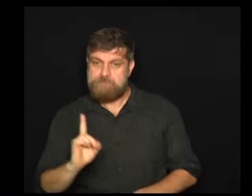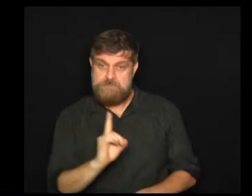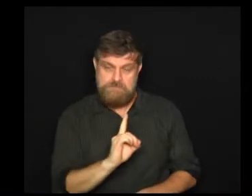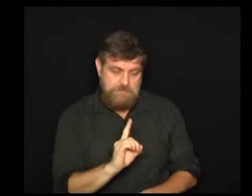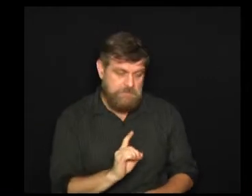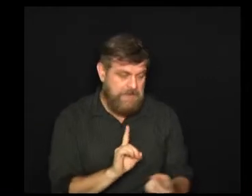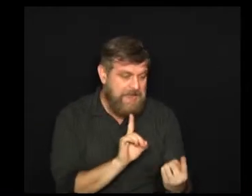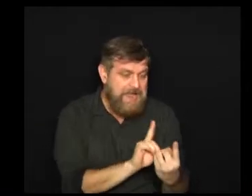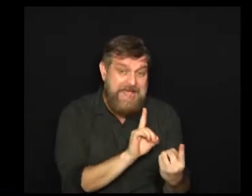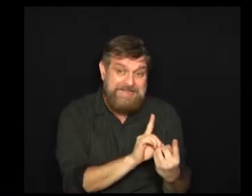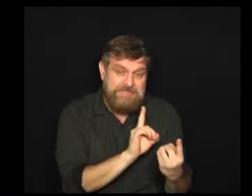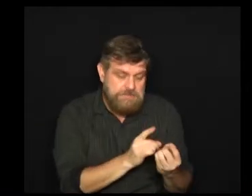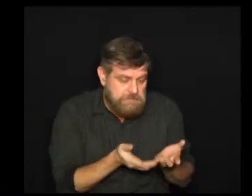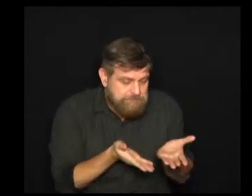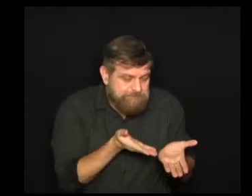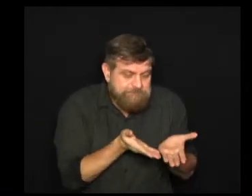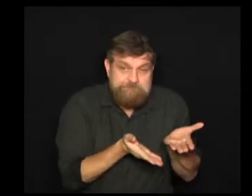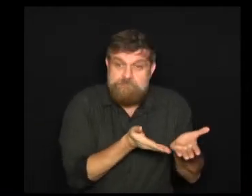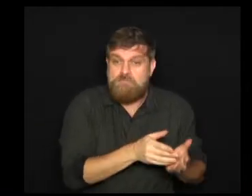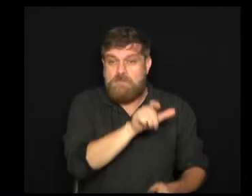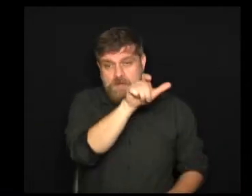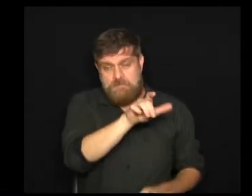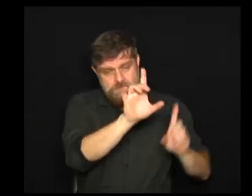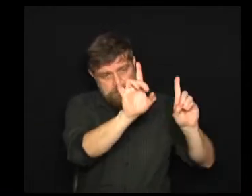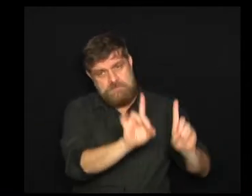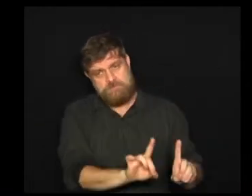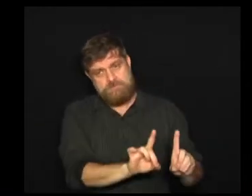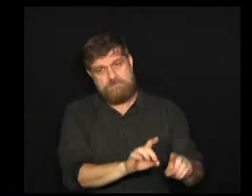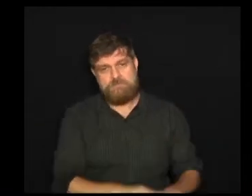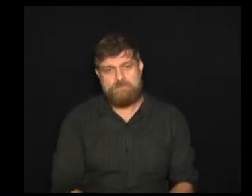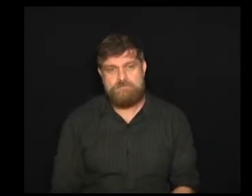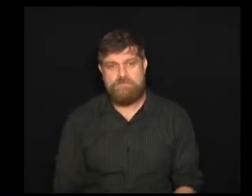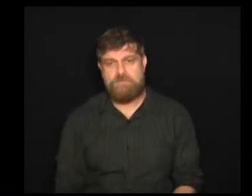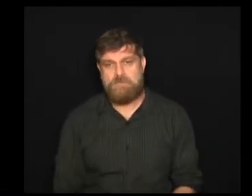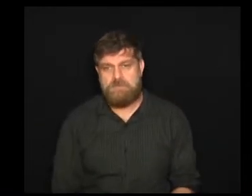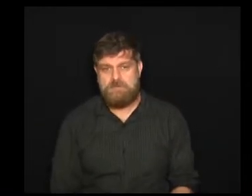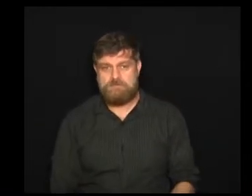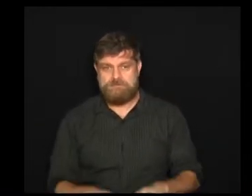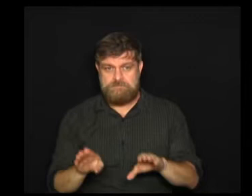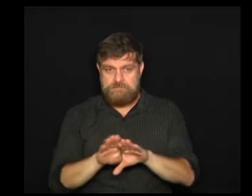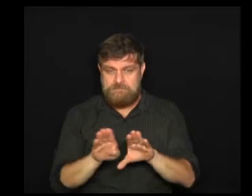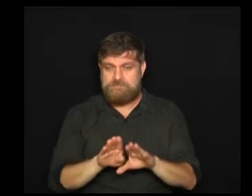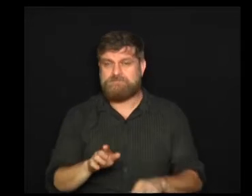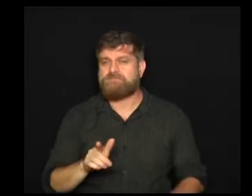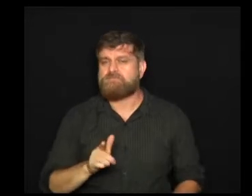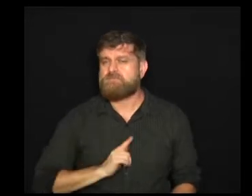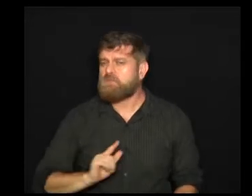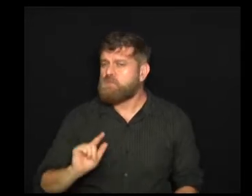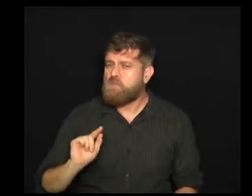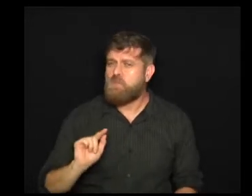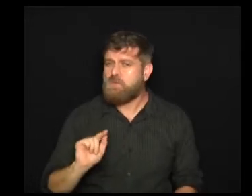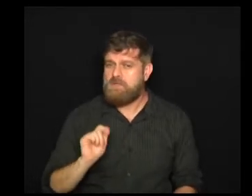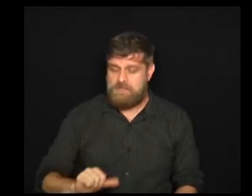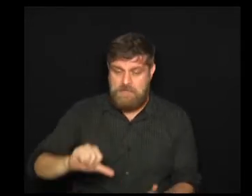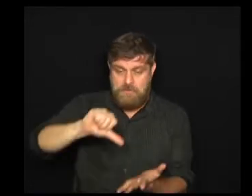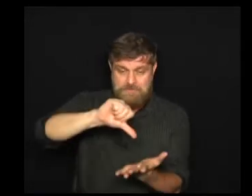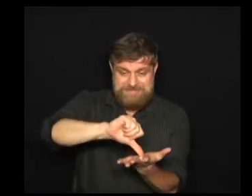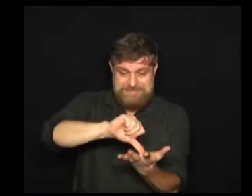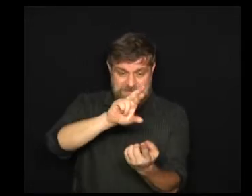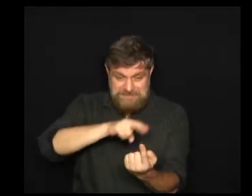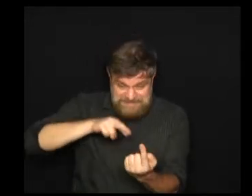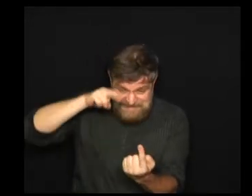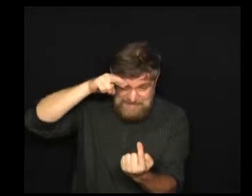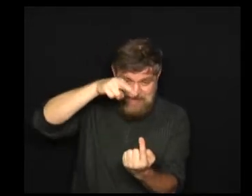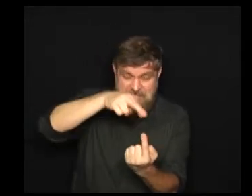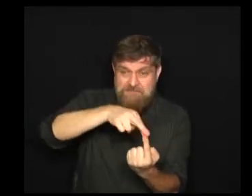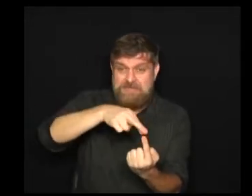atendimento mais digno para essas pessoas, né. E também, além disso, o Centro de Referência tem